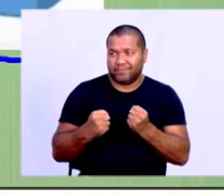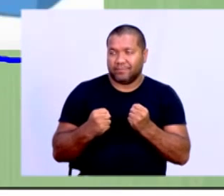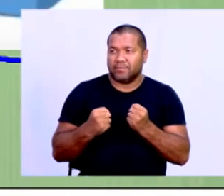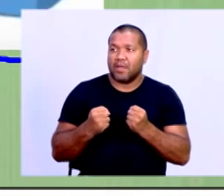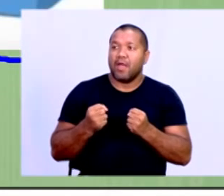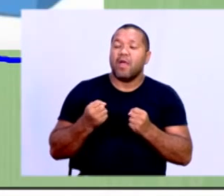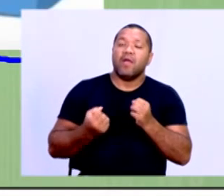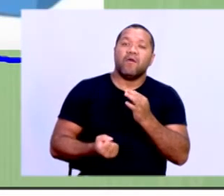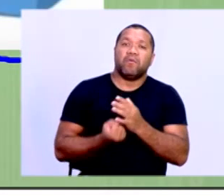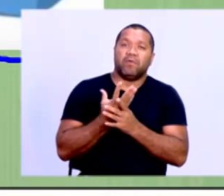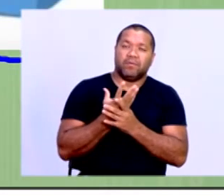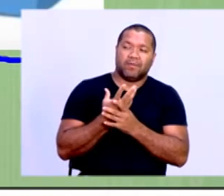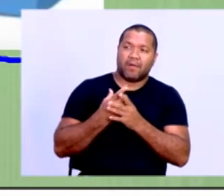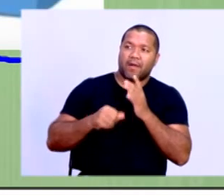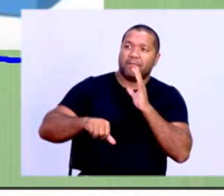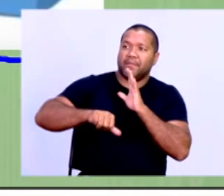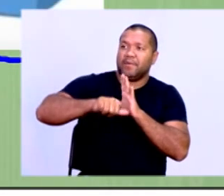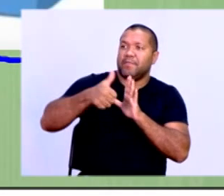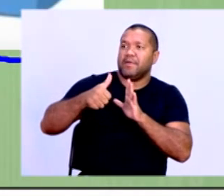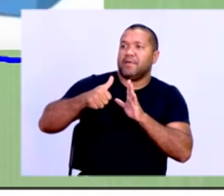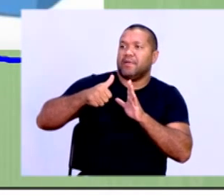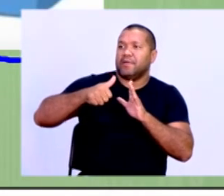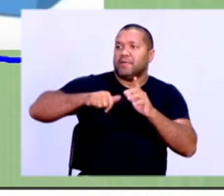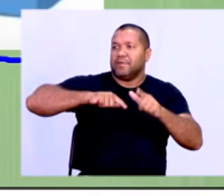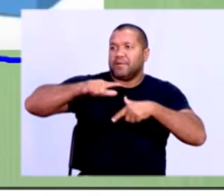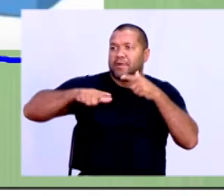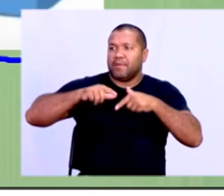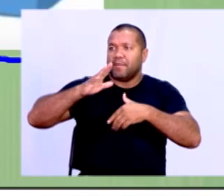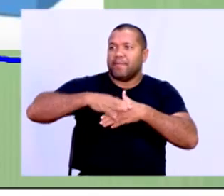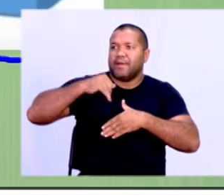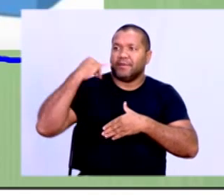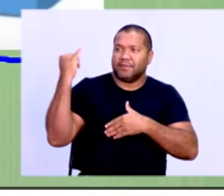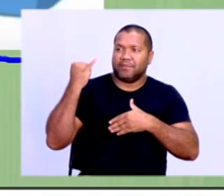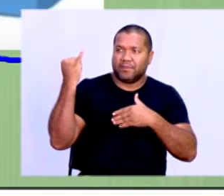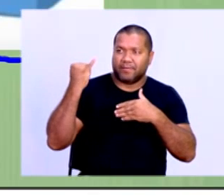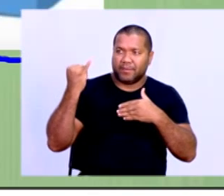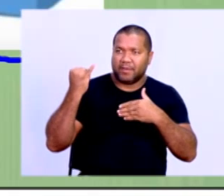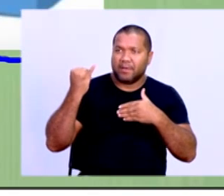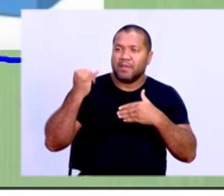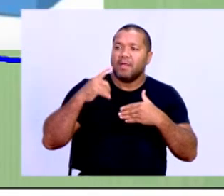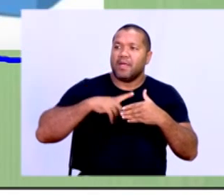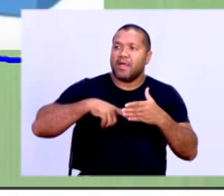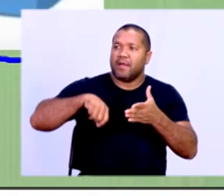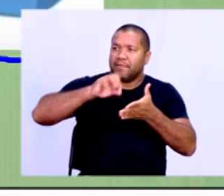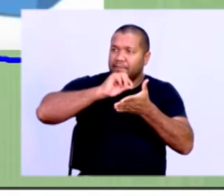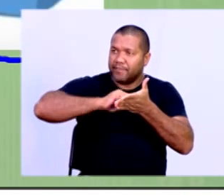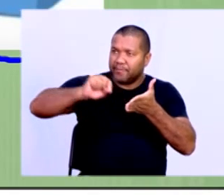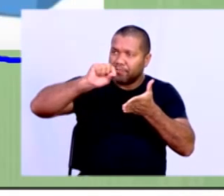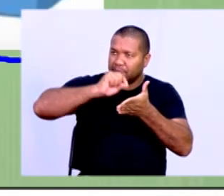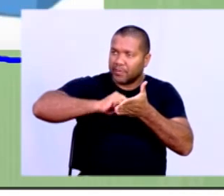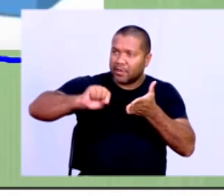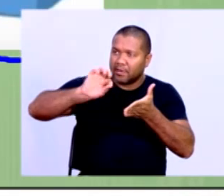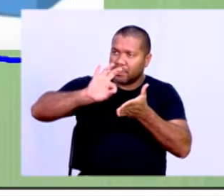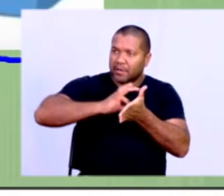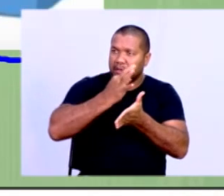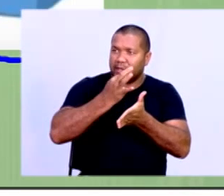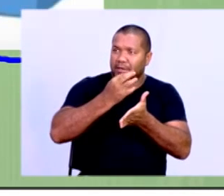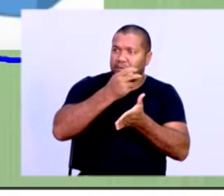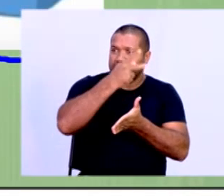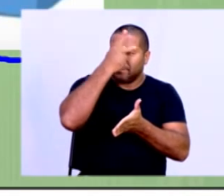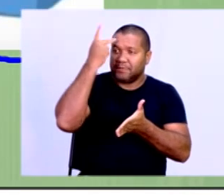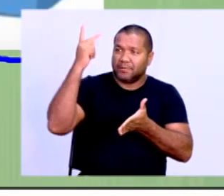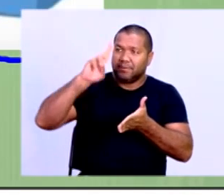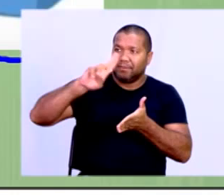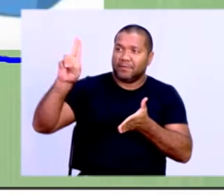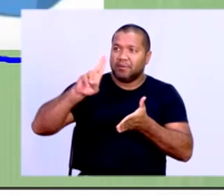Eu vou criar a primeira funcionalidade mais importante, é o cadastro de cliente.